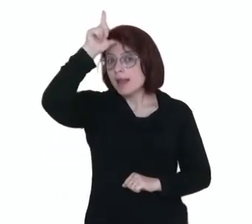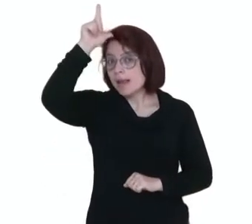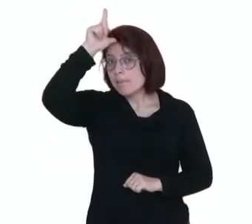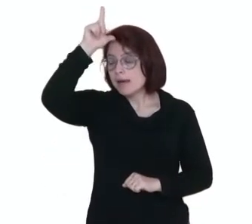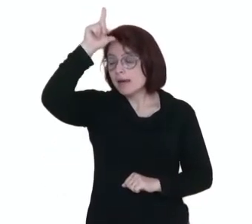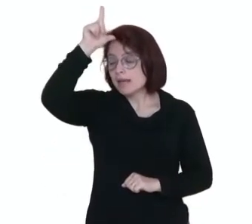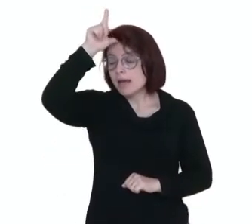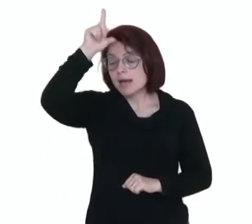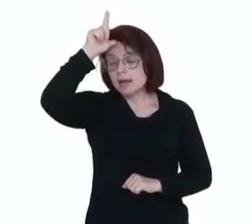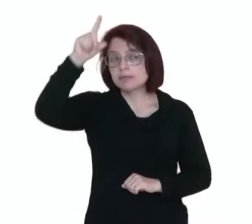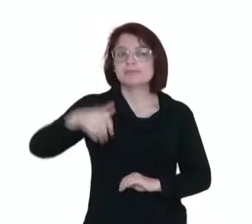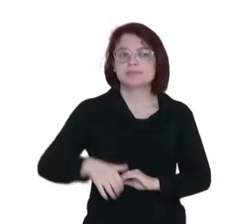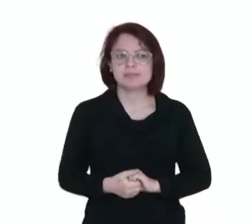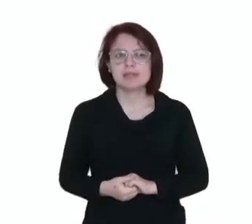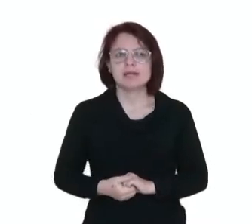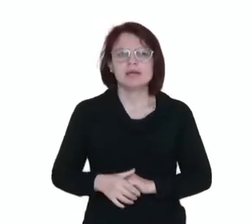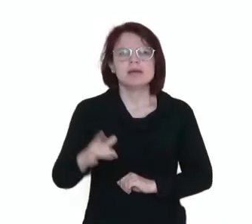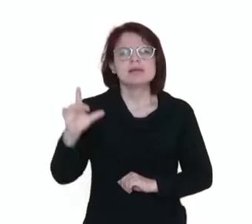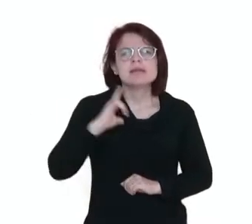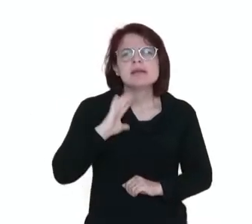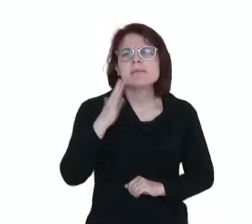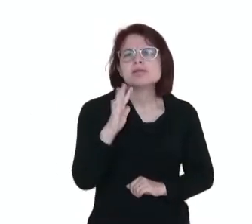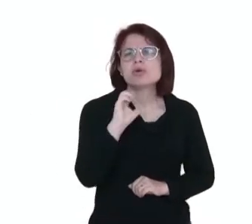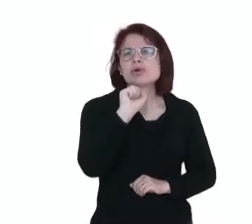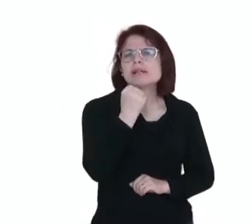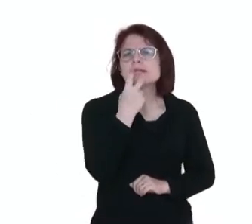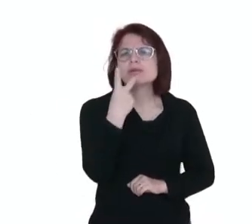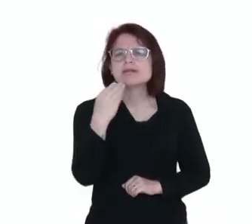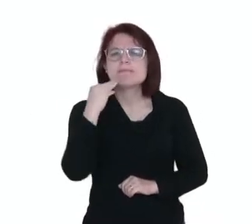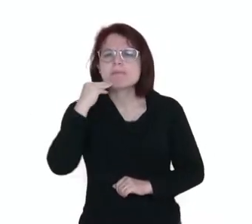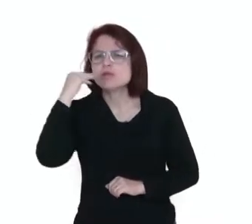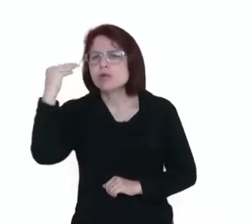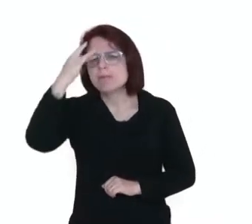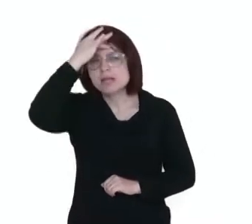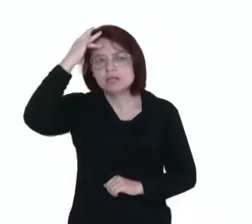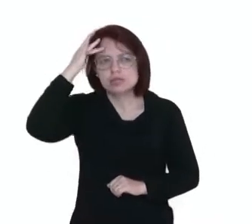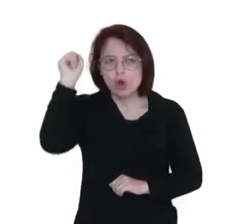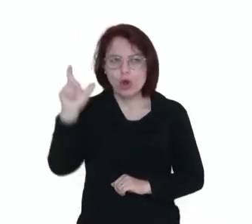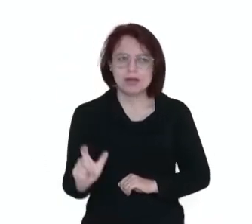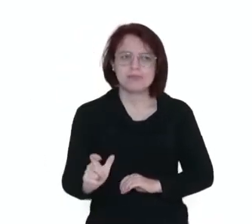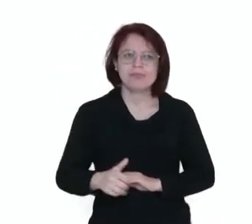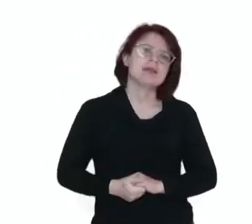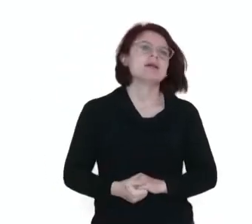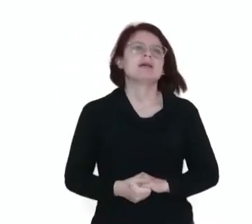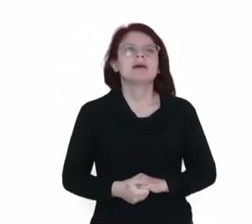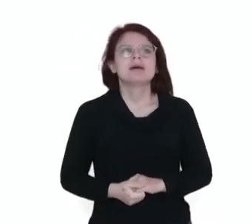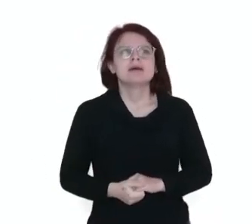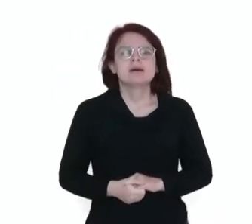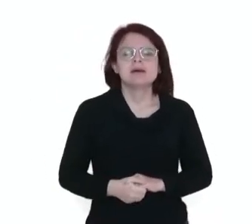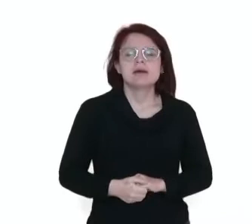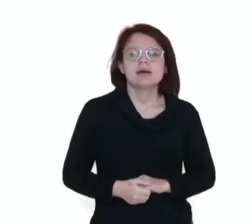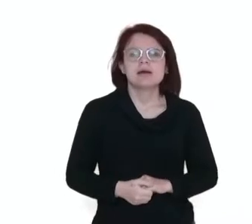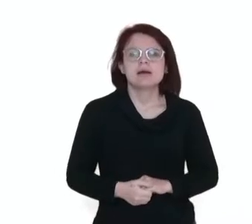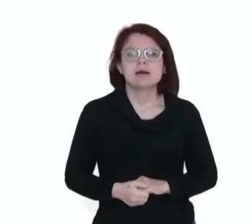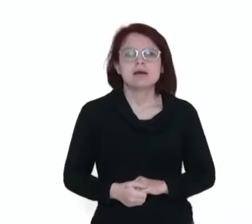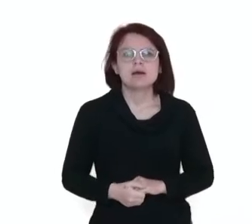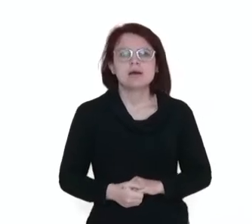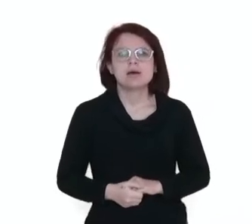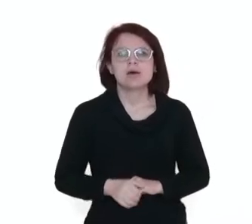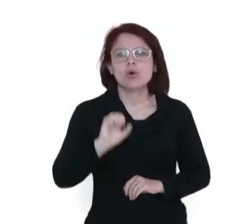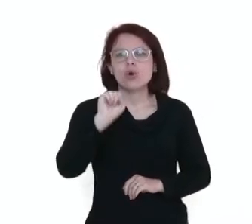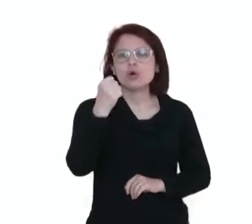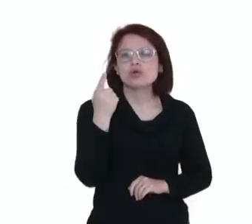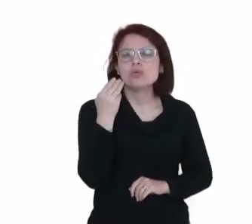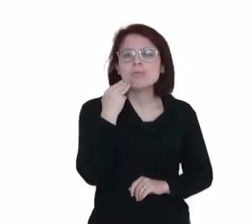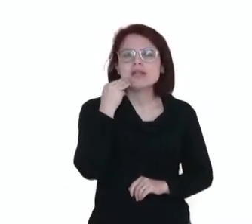Alemanha. A Alemanha tem aproximadamente 82 milhões de habitantes, sendo que 8 entre 10 milhões utilizam